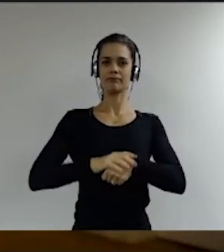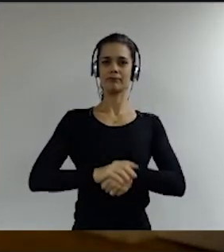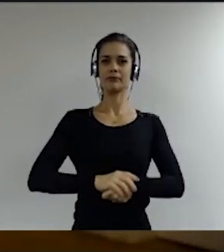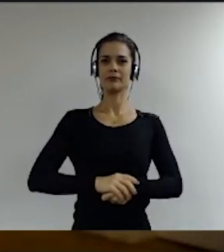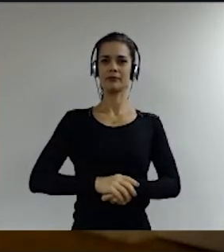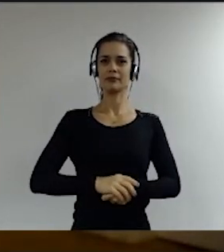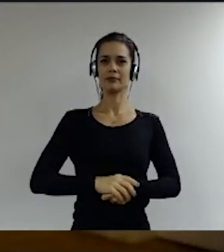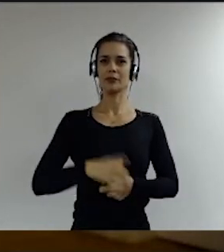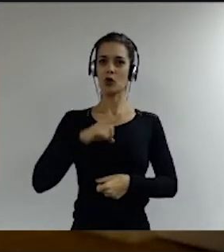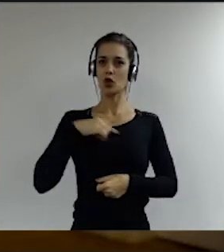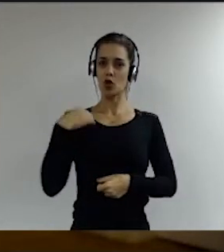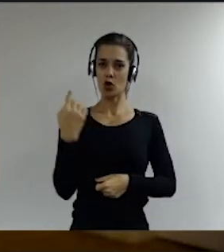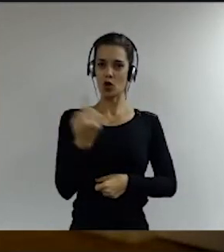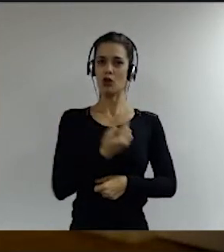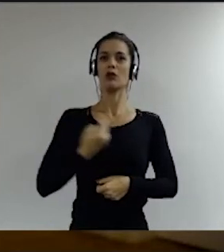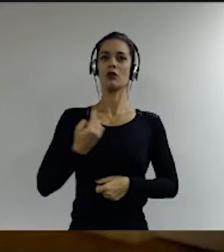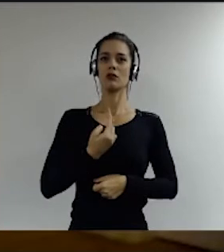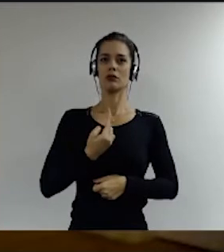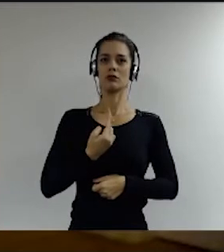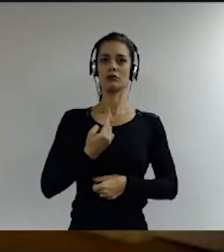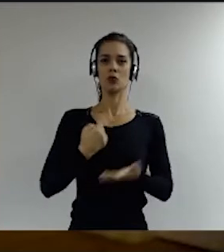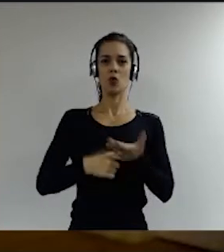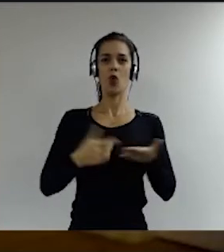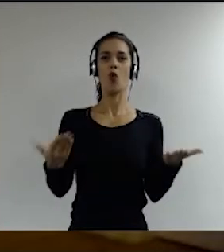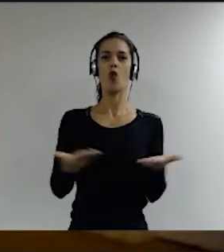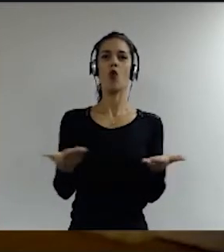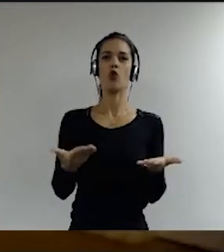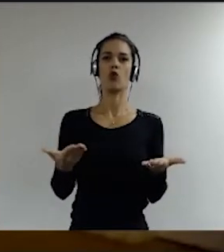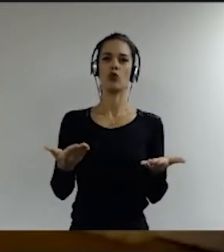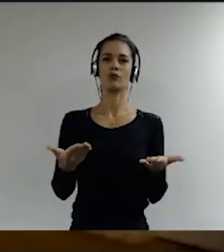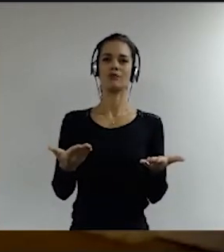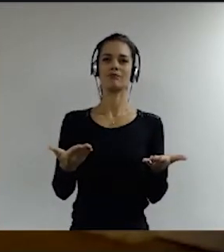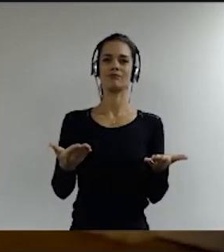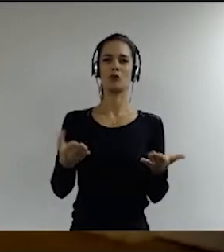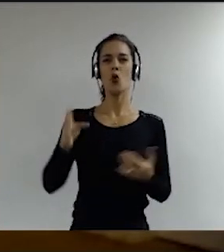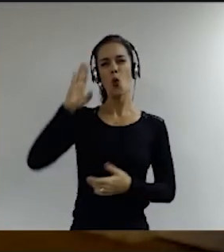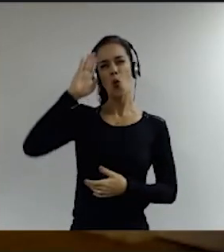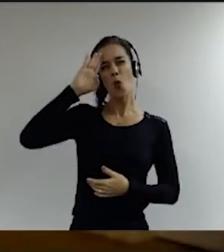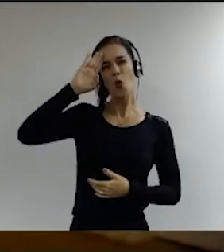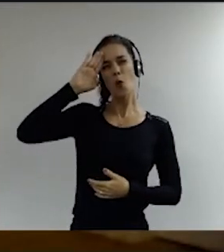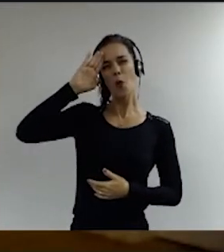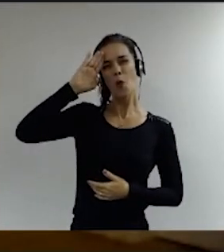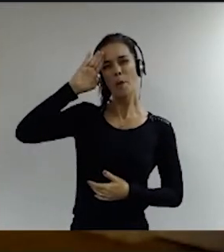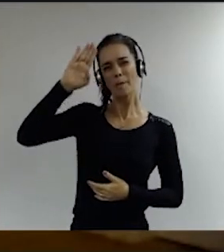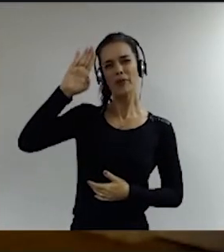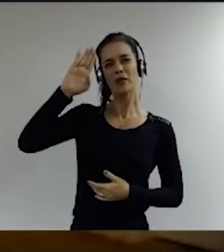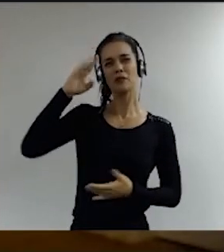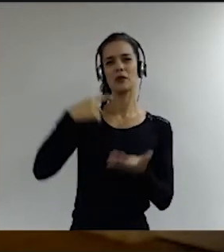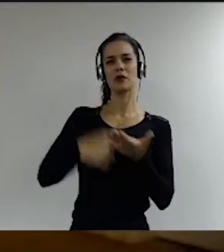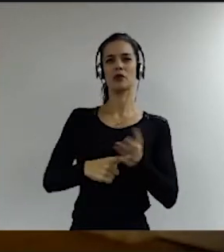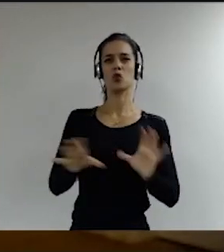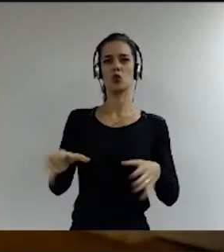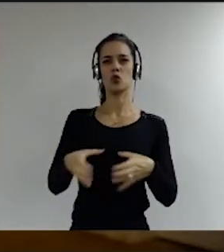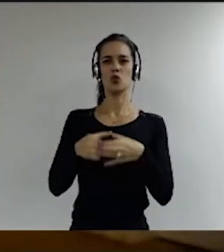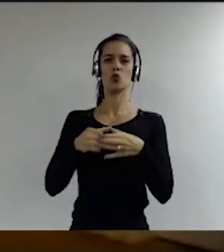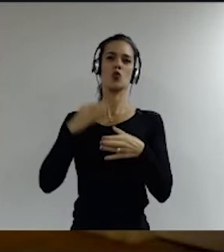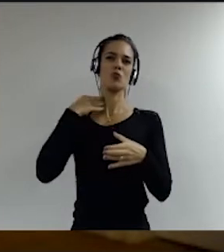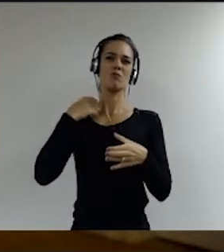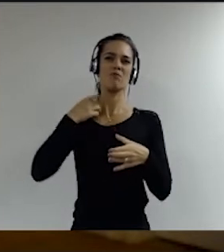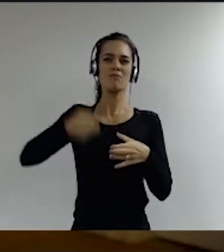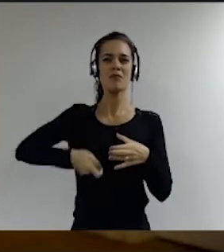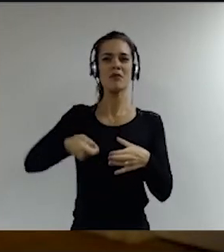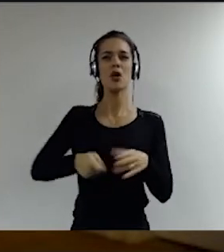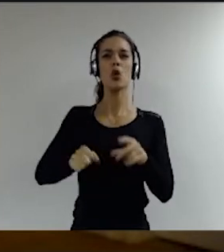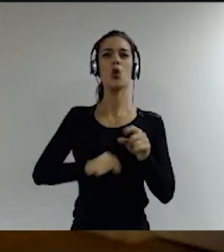E o nosso dever é hoje. O principal dever do magistrado brasileiro é ser o